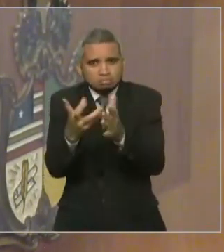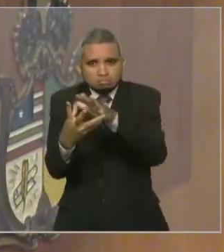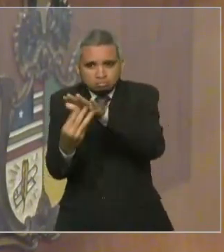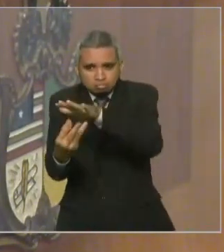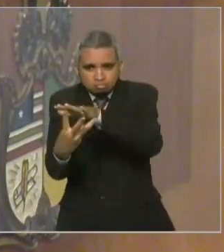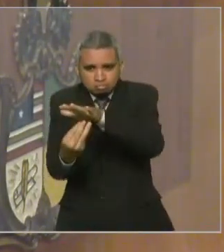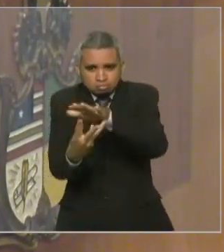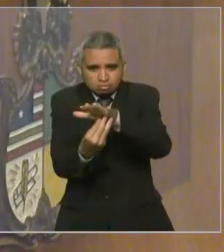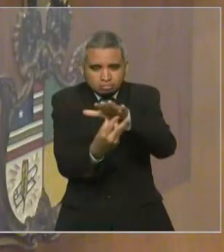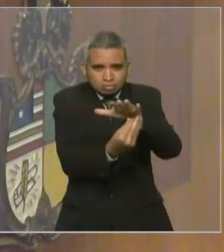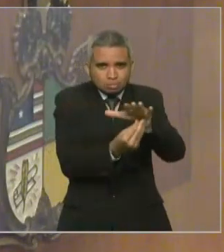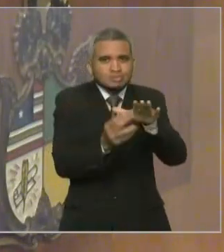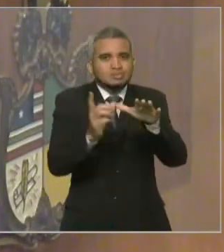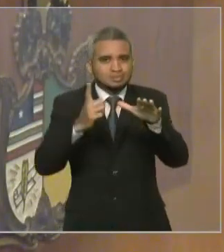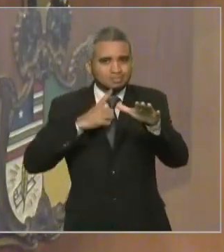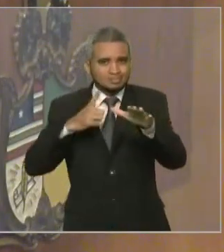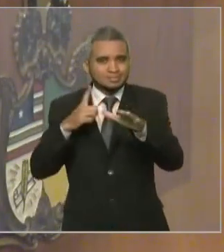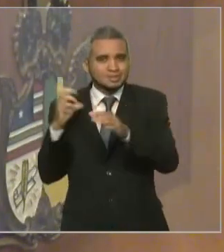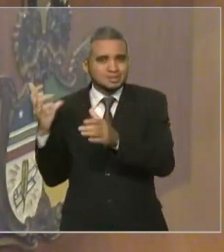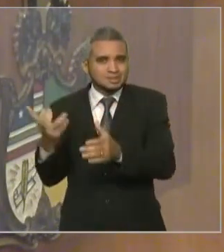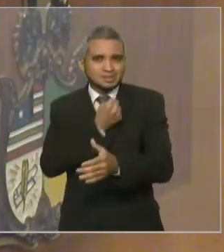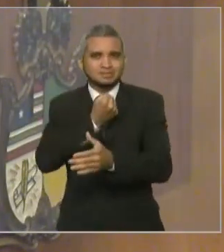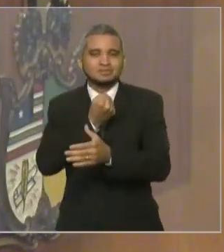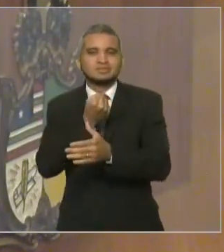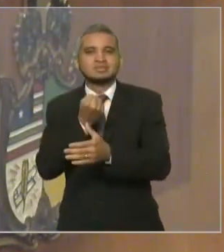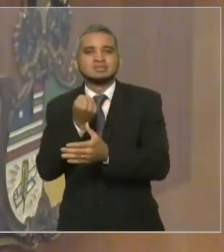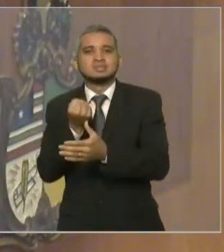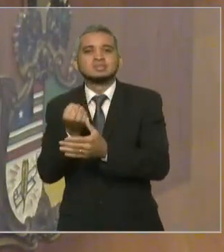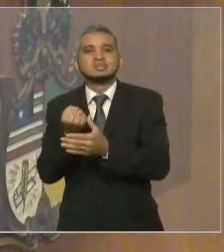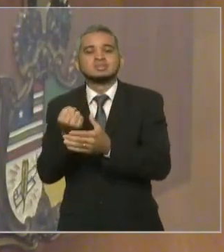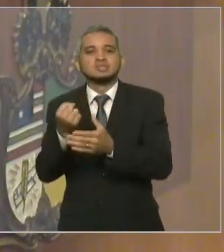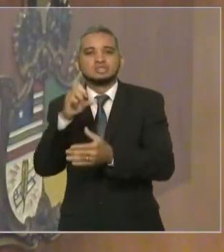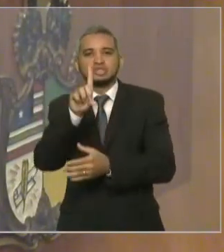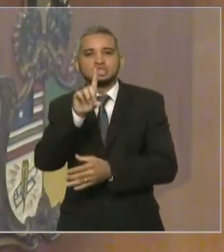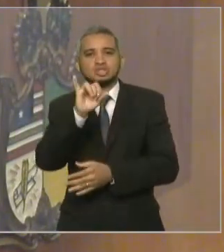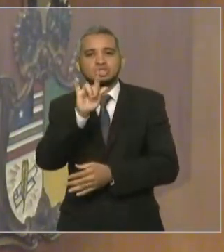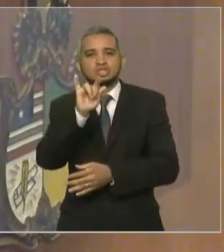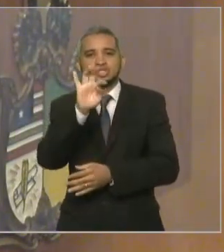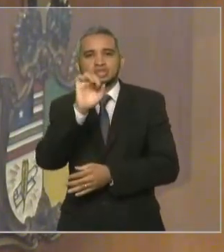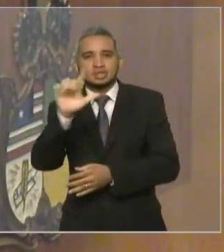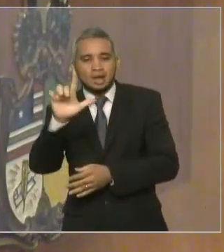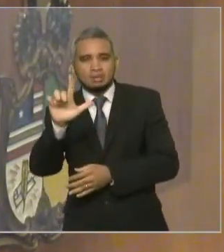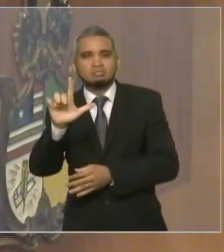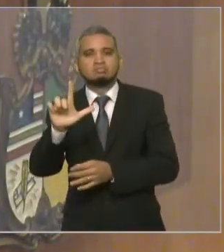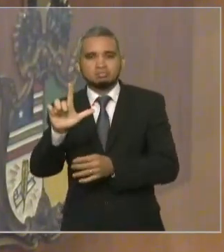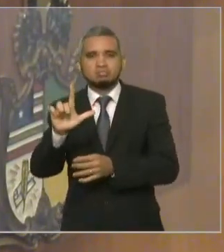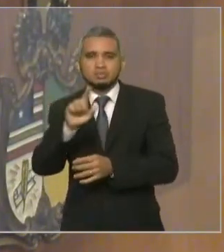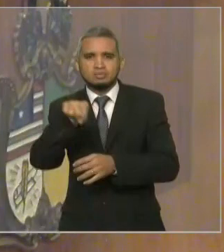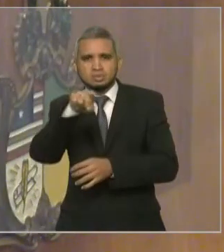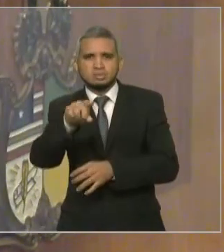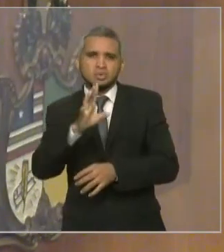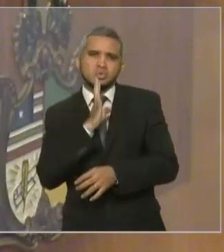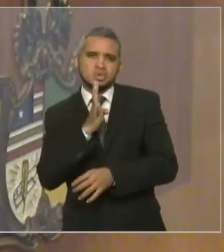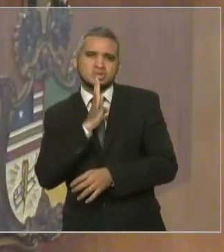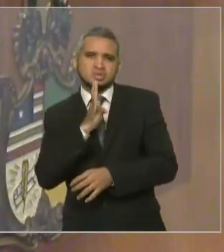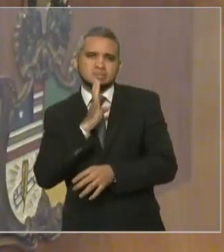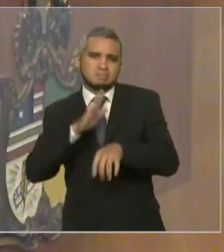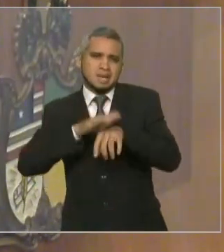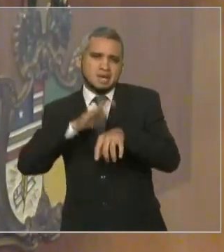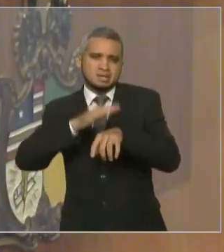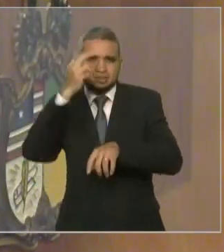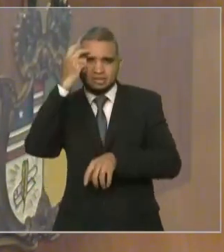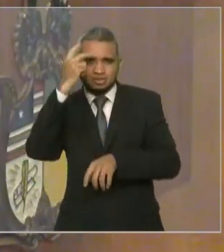e disponíveis, não só aqui, mas em meio digital, para que todos possam conhecer um pouco mais da história da Assembleia, que